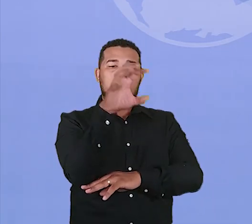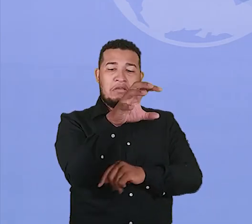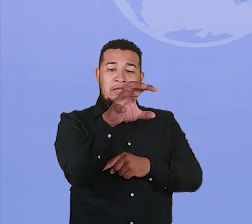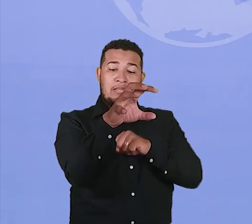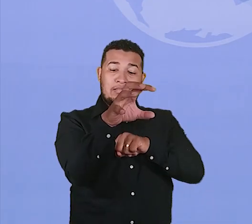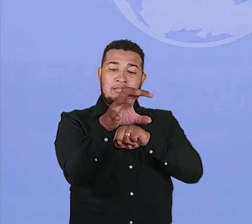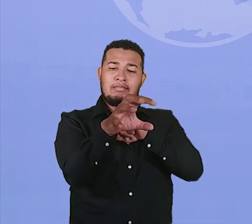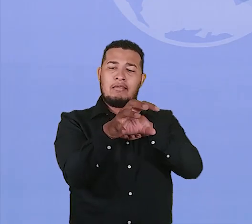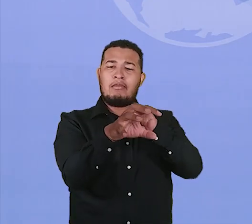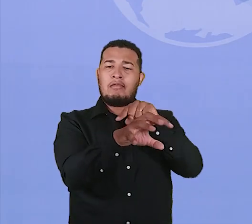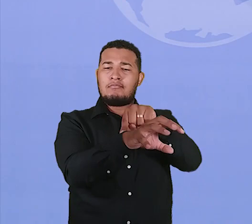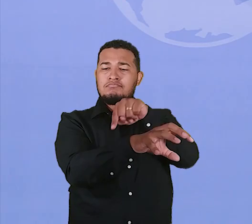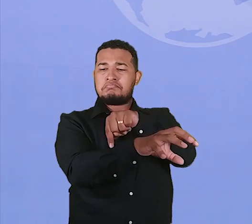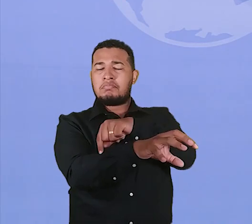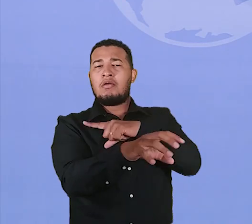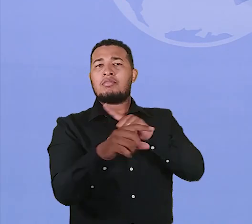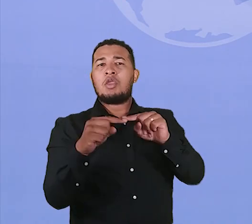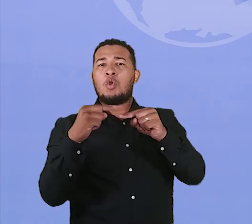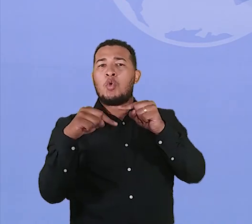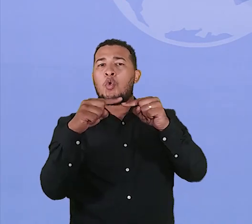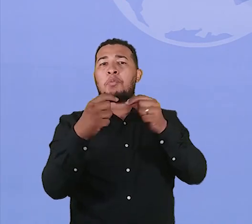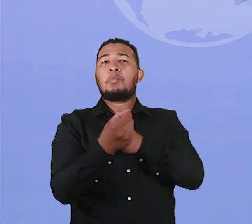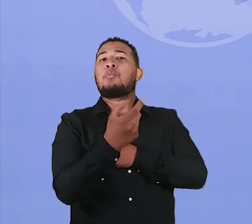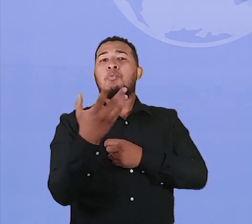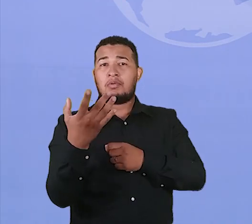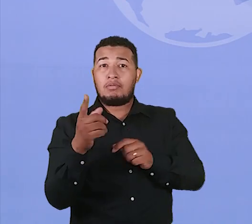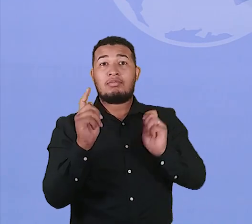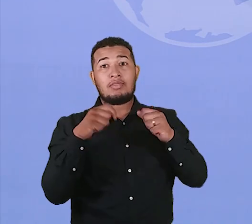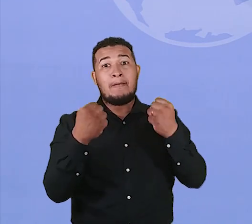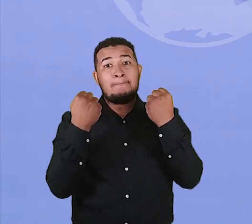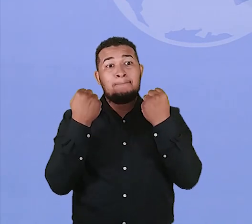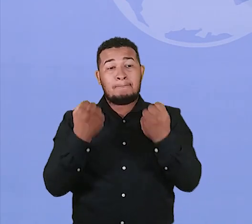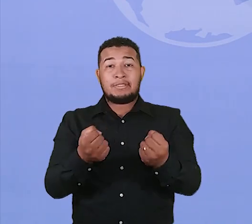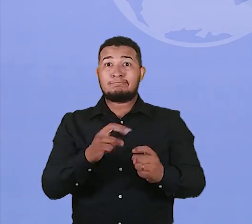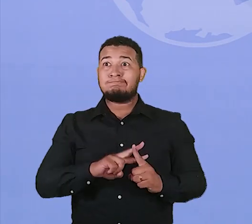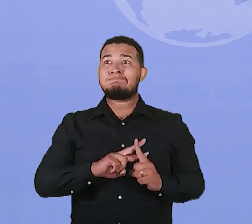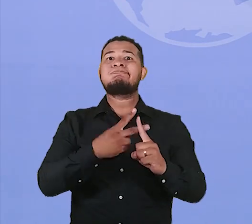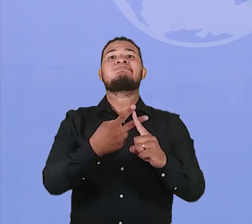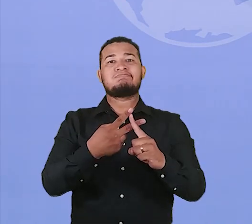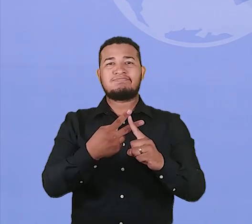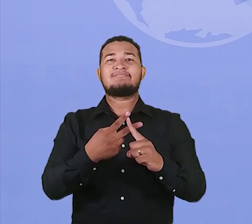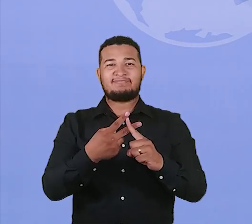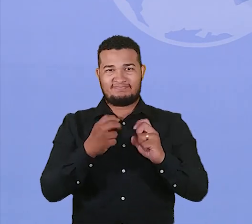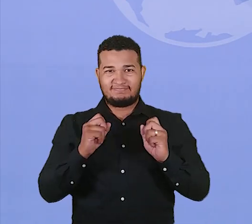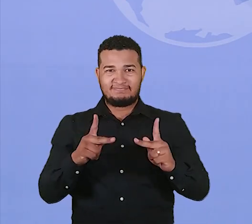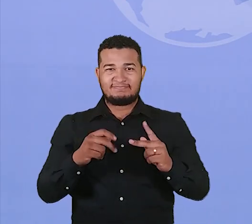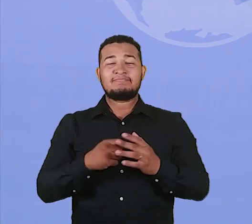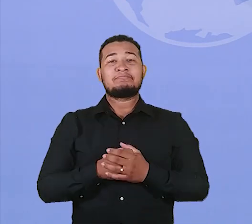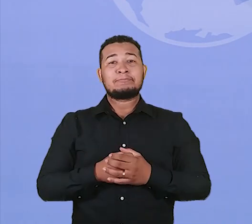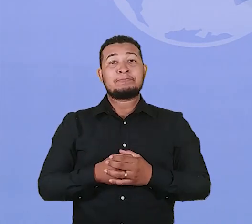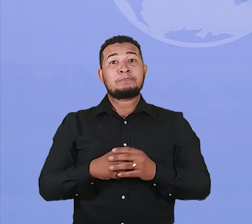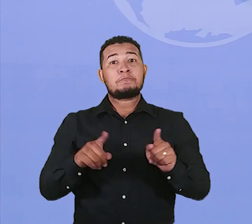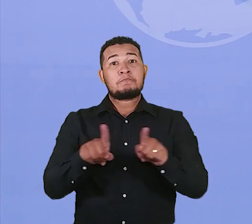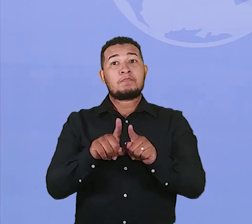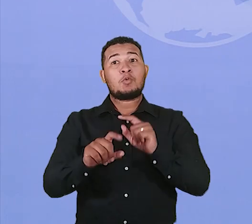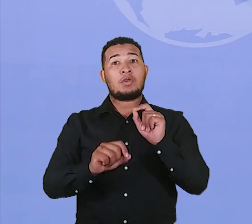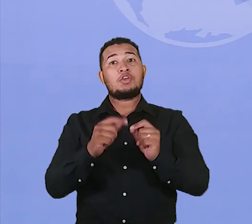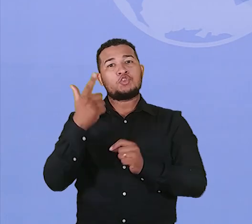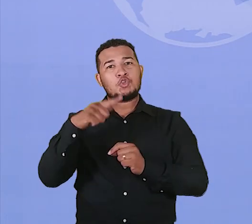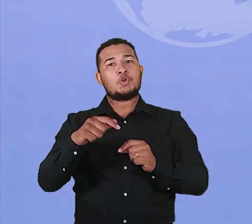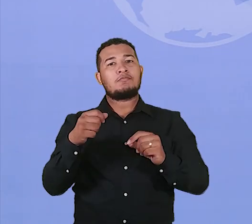aquela máquina vai suportar também né é um peso bem super por tá é novamente